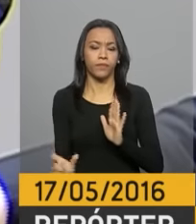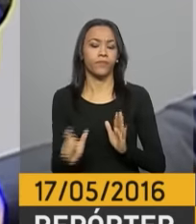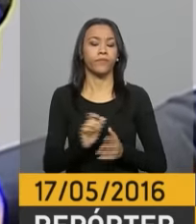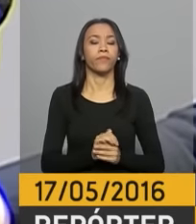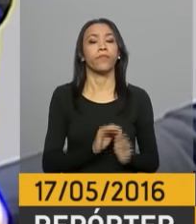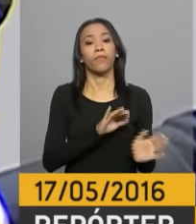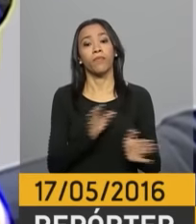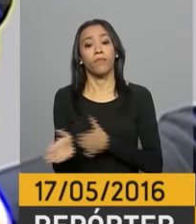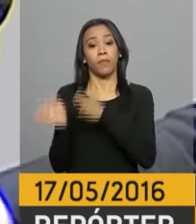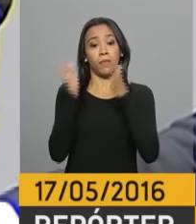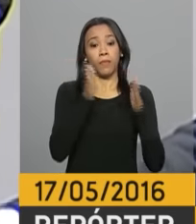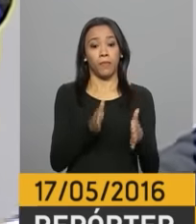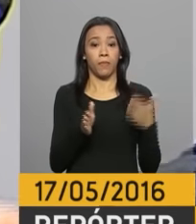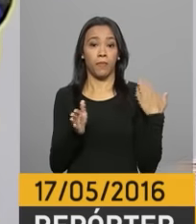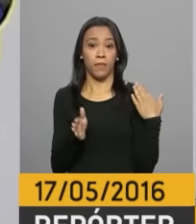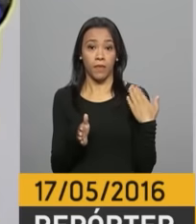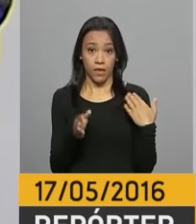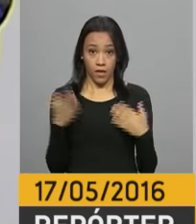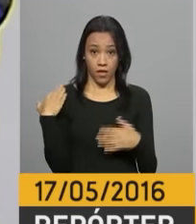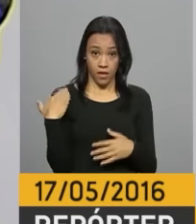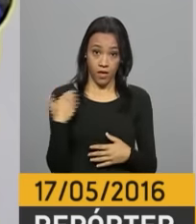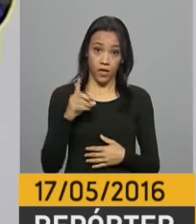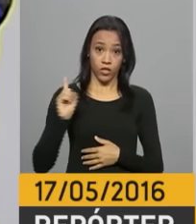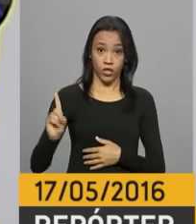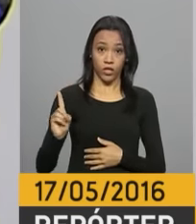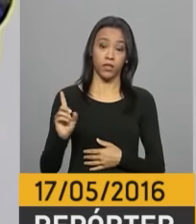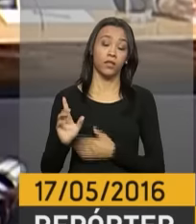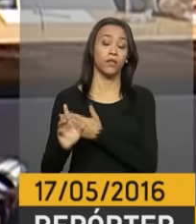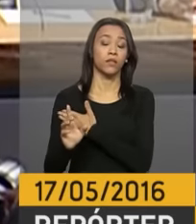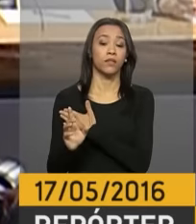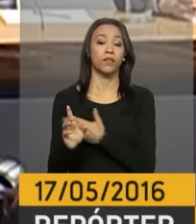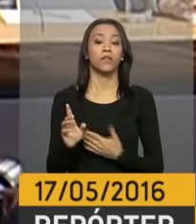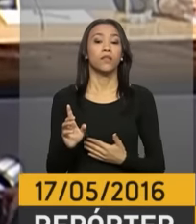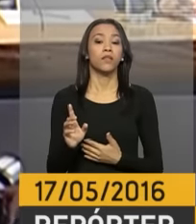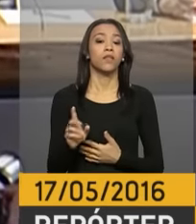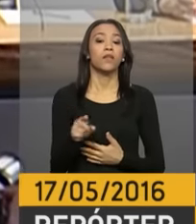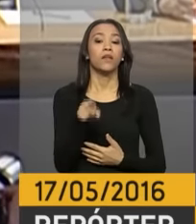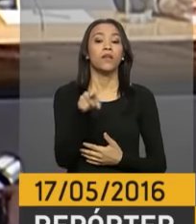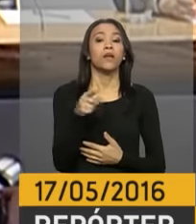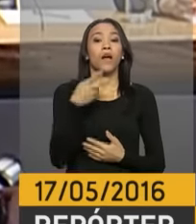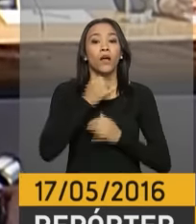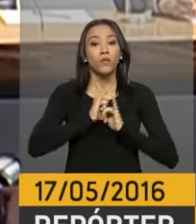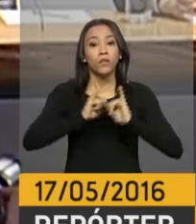À minha direita, presente, estou anunciando